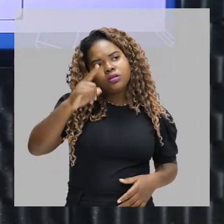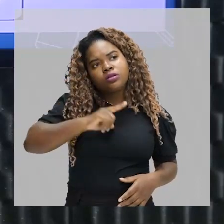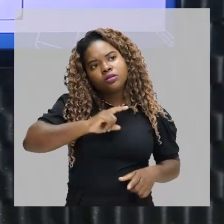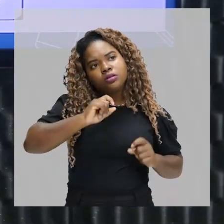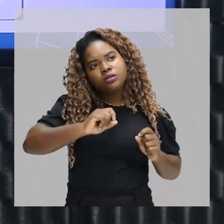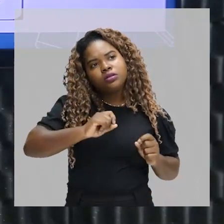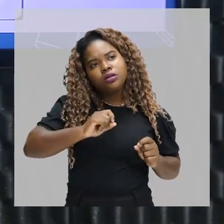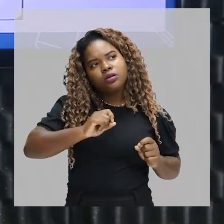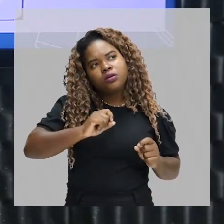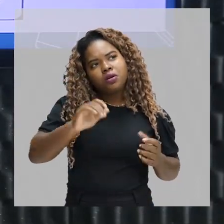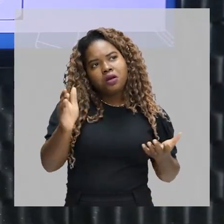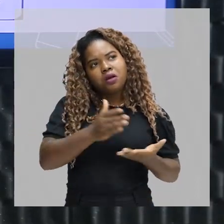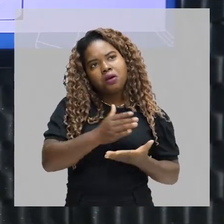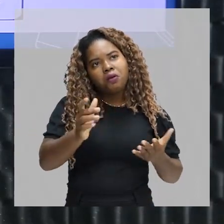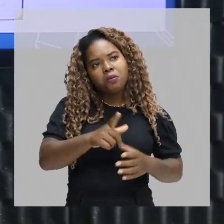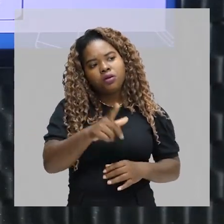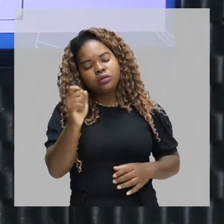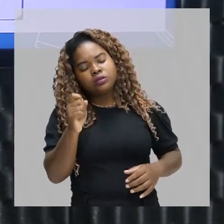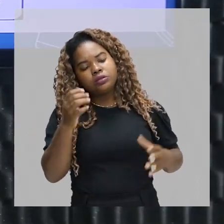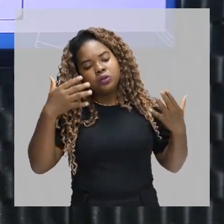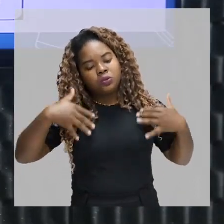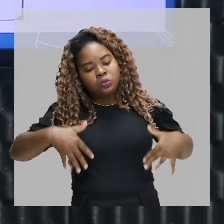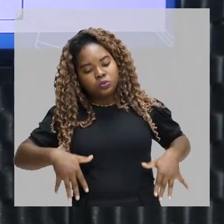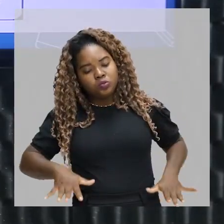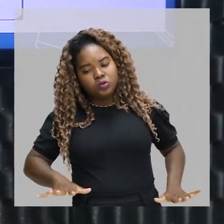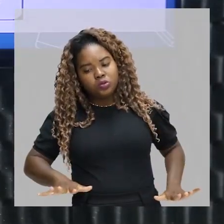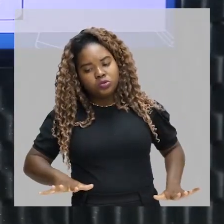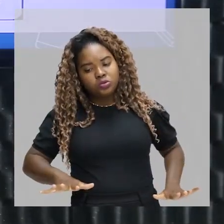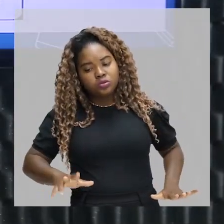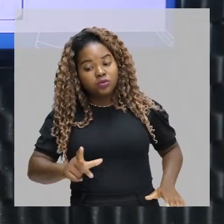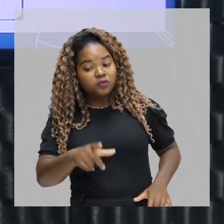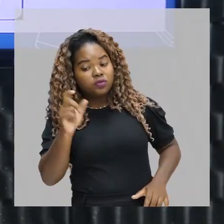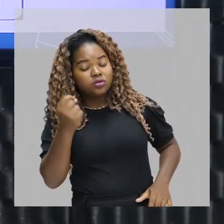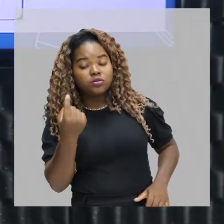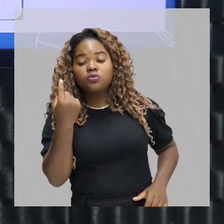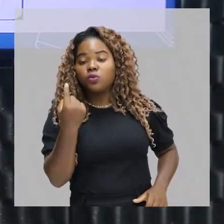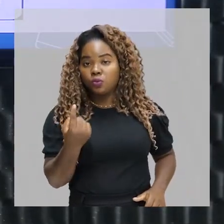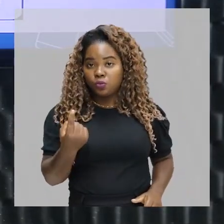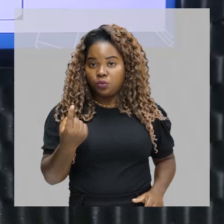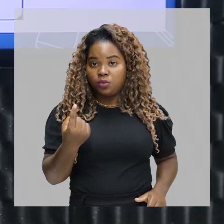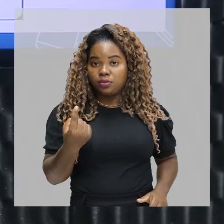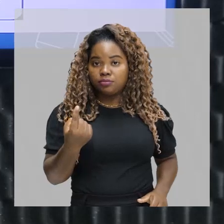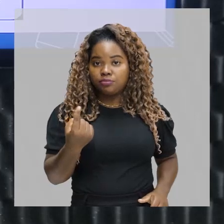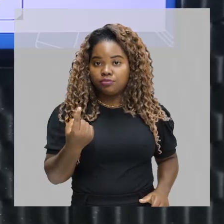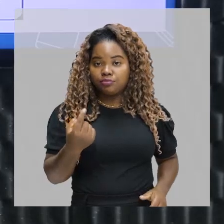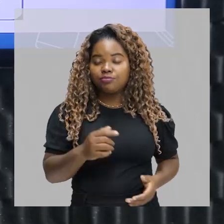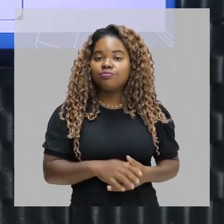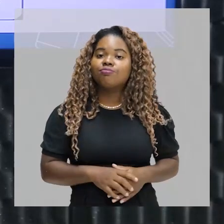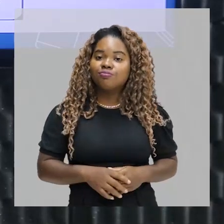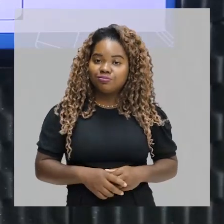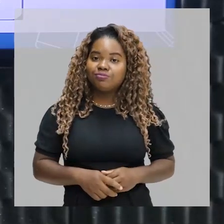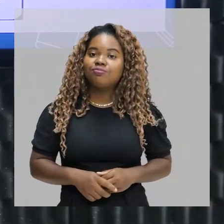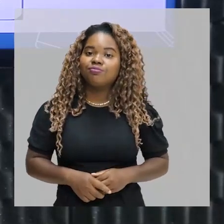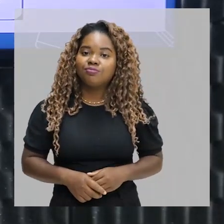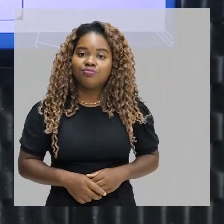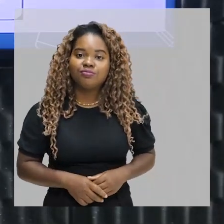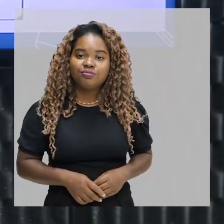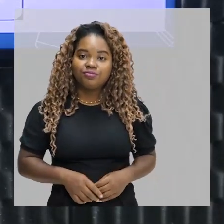tenho algumas opções de vestido. Então eu vou escolher uma delas, tá? Então é uma resposta